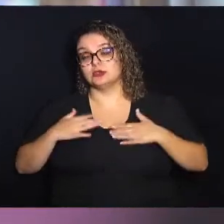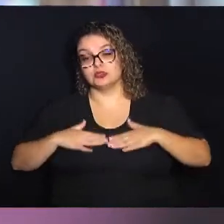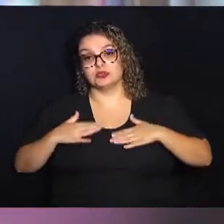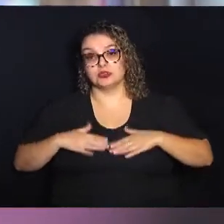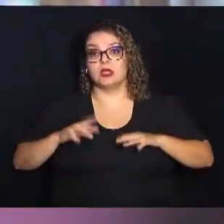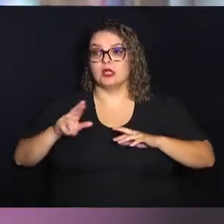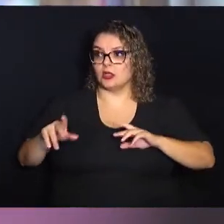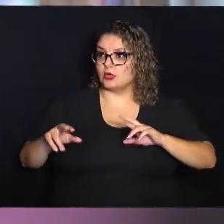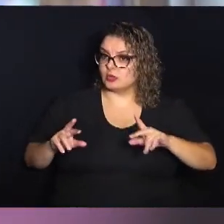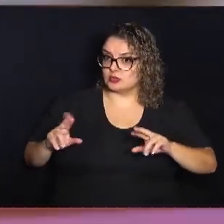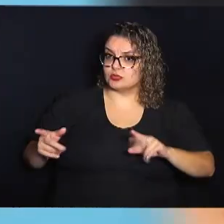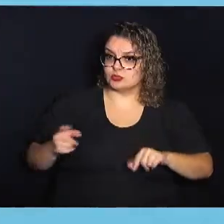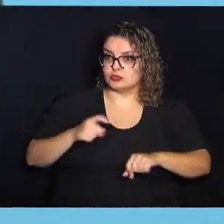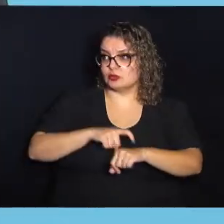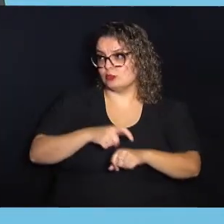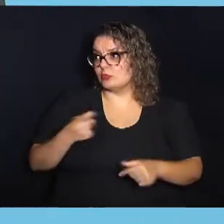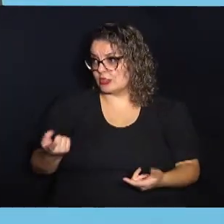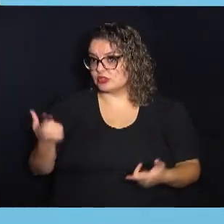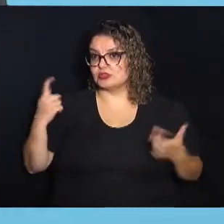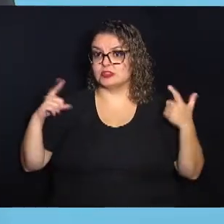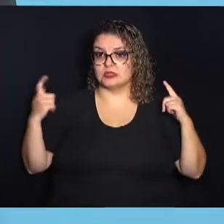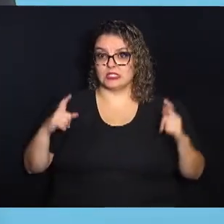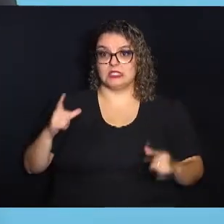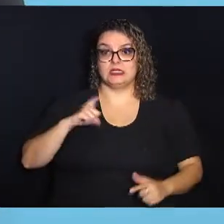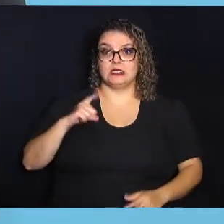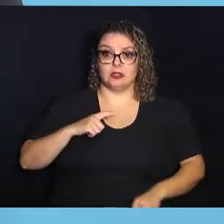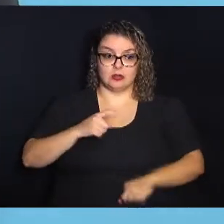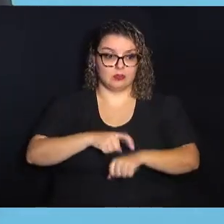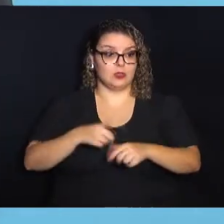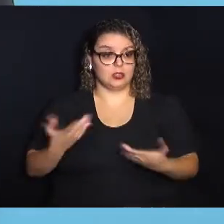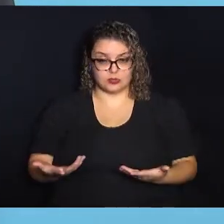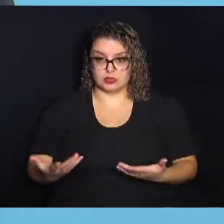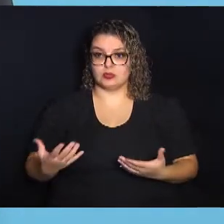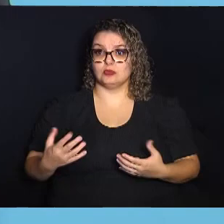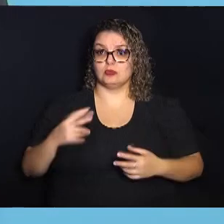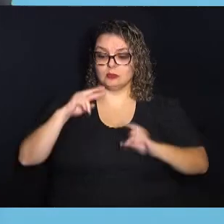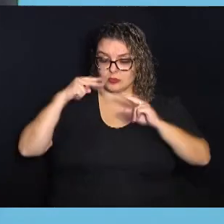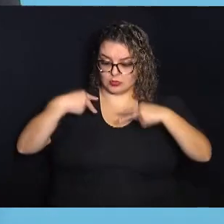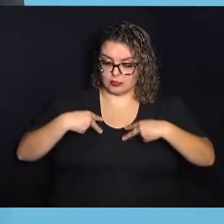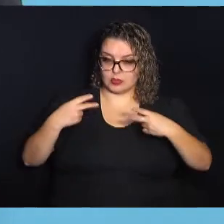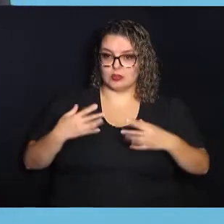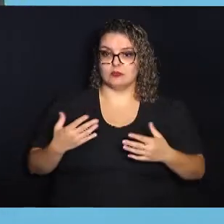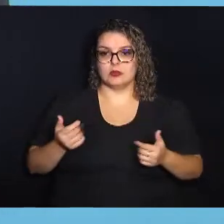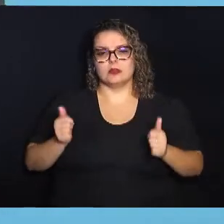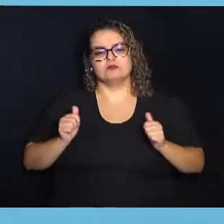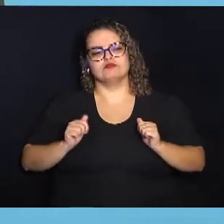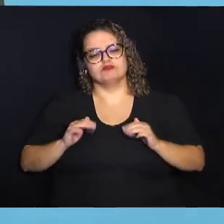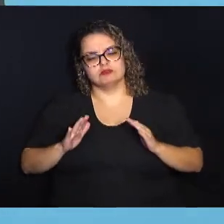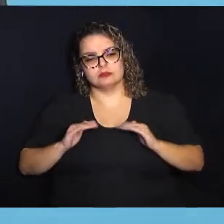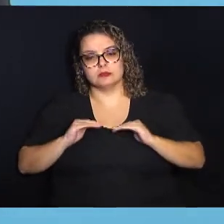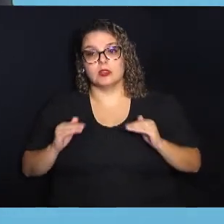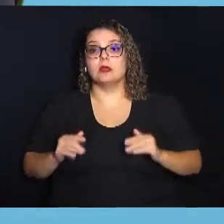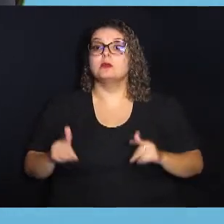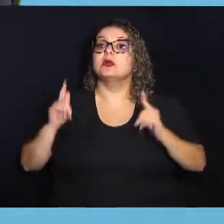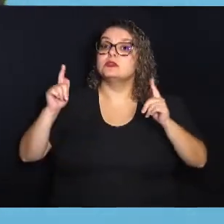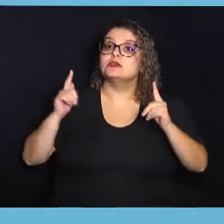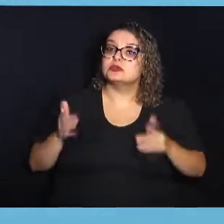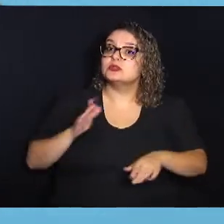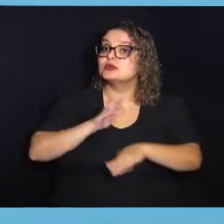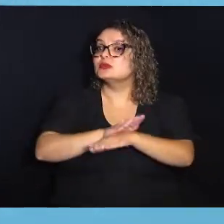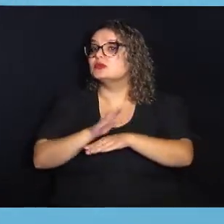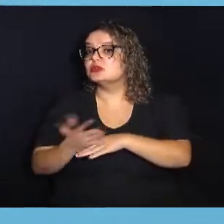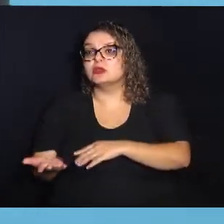também, que são diferentes do momento de lazer, né? Tem um momento para você estar ali consigo mesmo, né, quietinho, mas momento de se divertir,